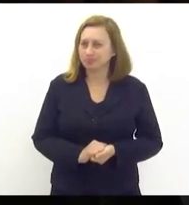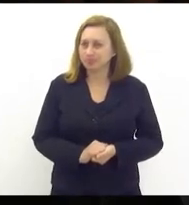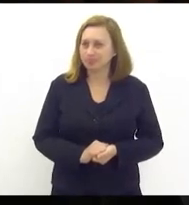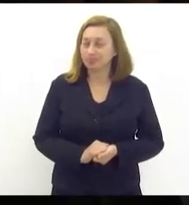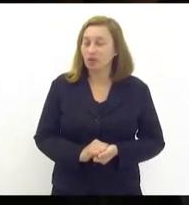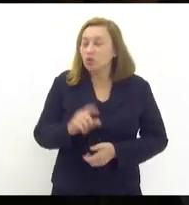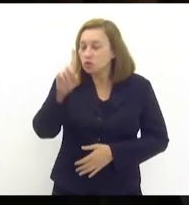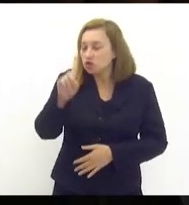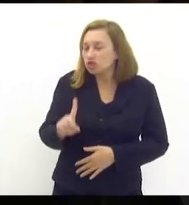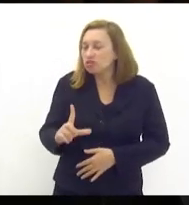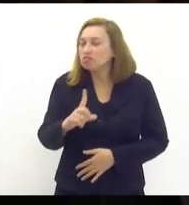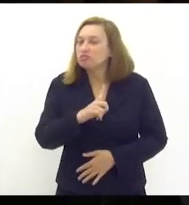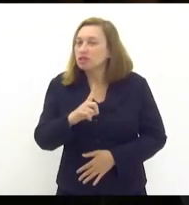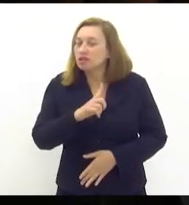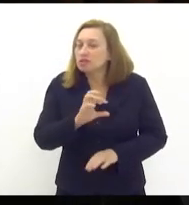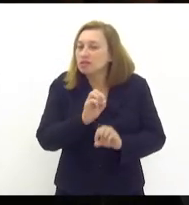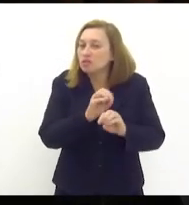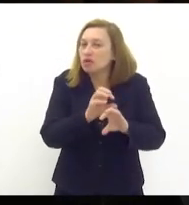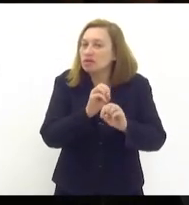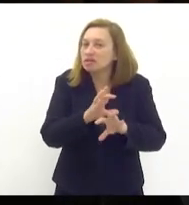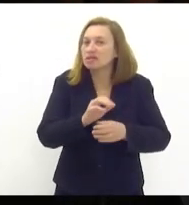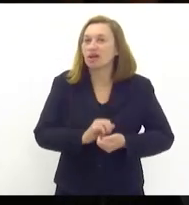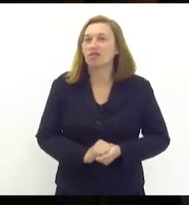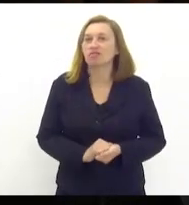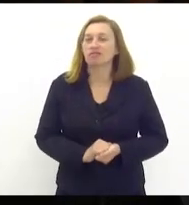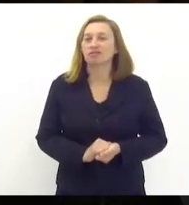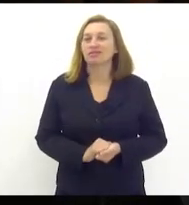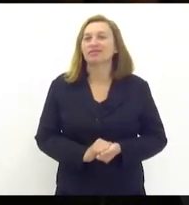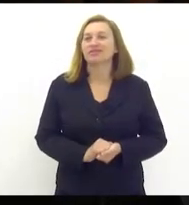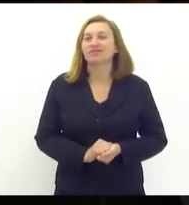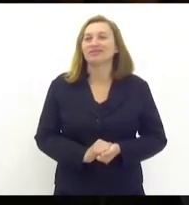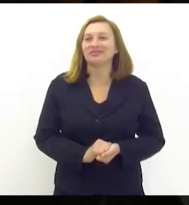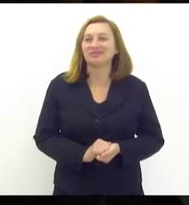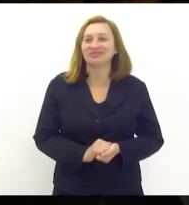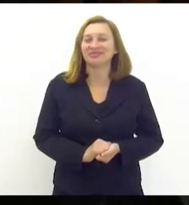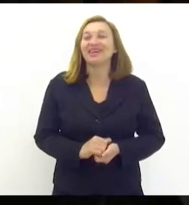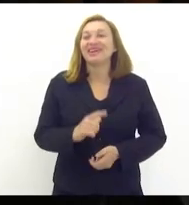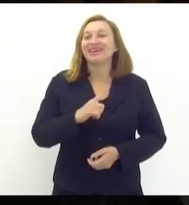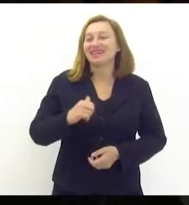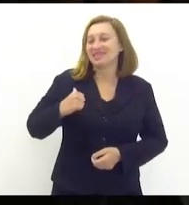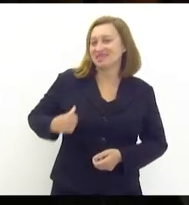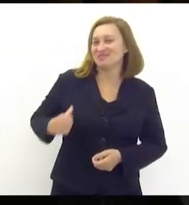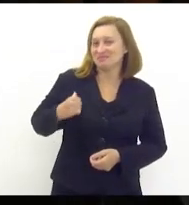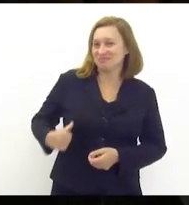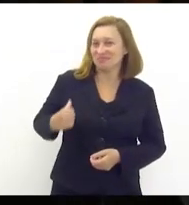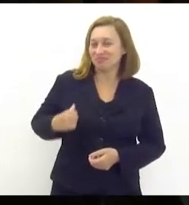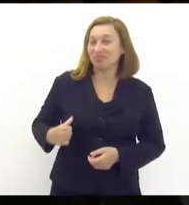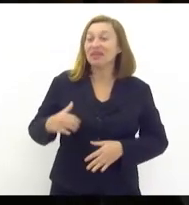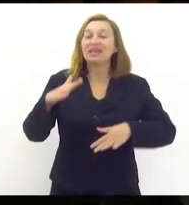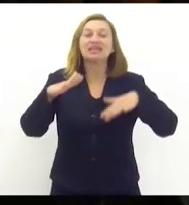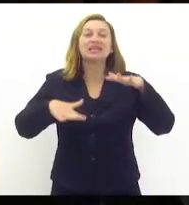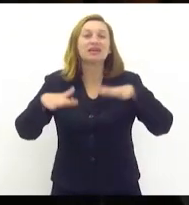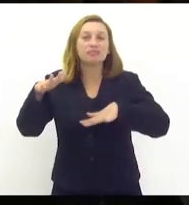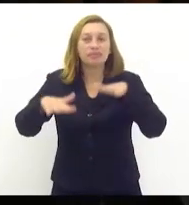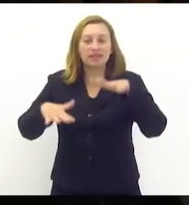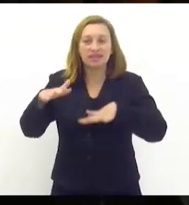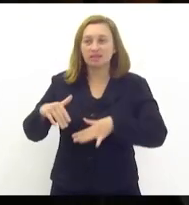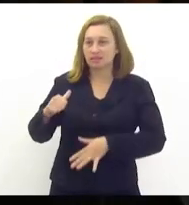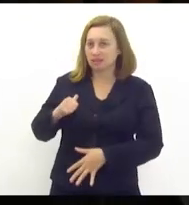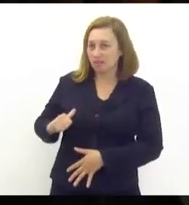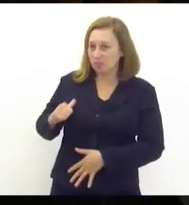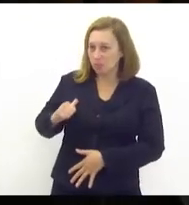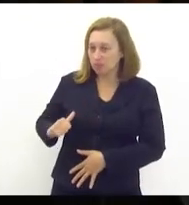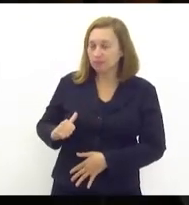ter um direito que é o direito à educação só que quem tem bolsa dependendo da natureza da bolsa